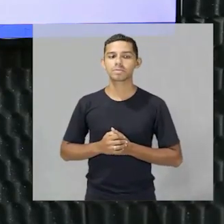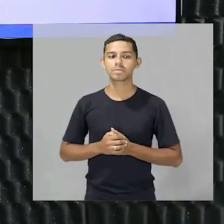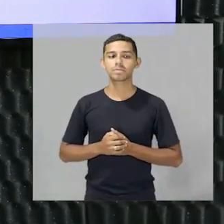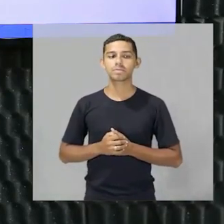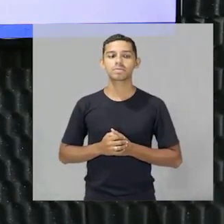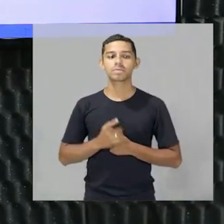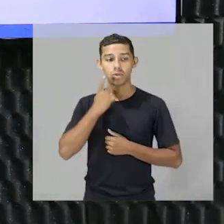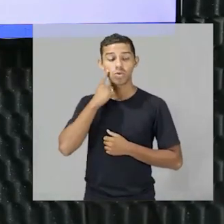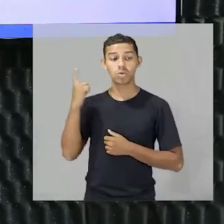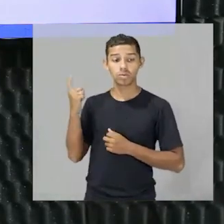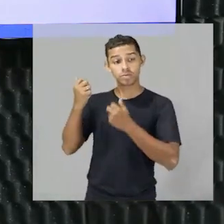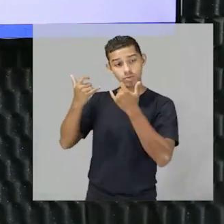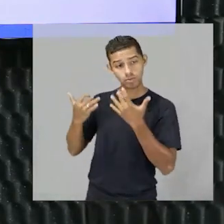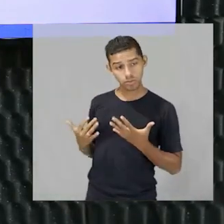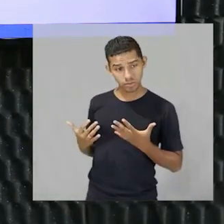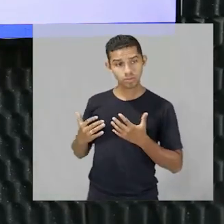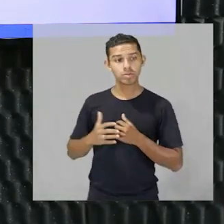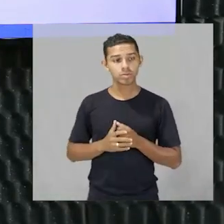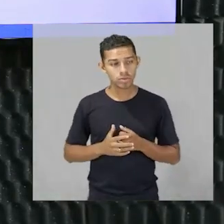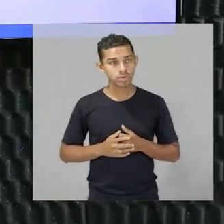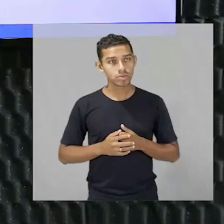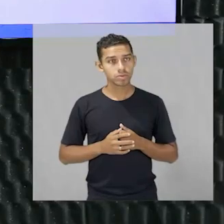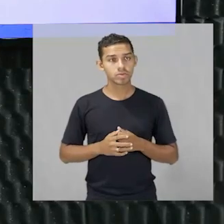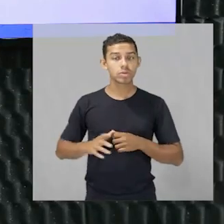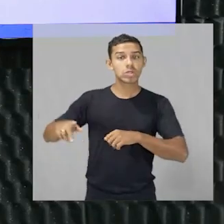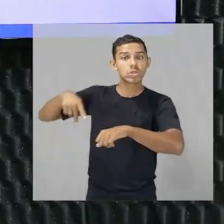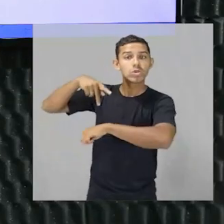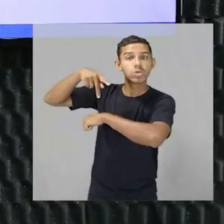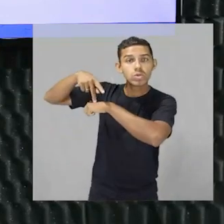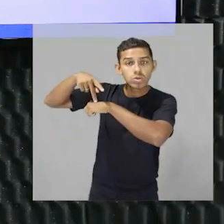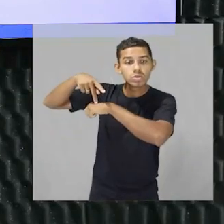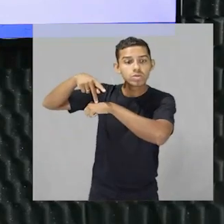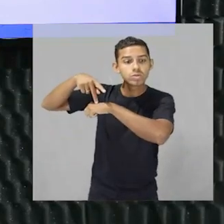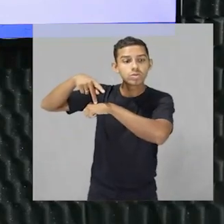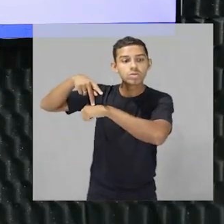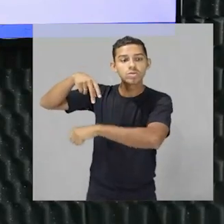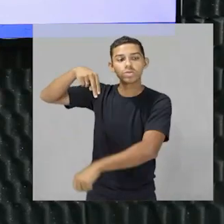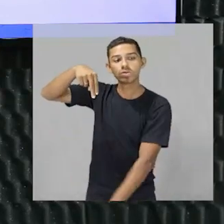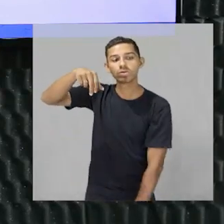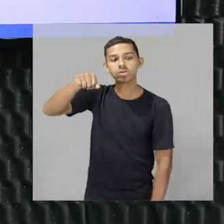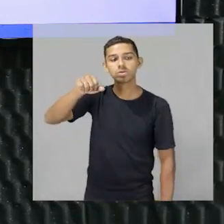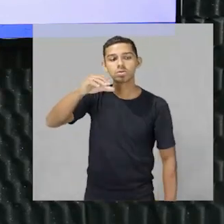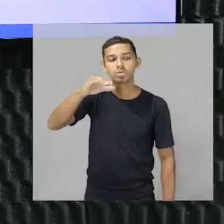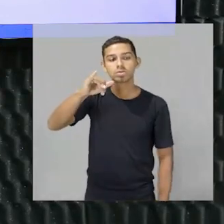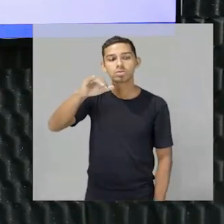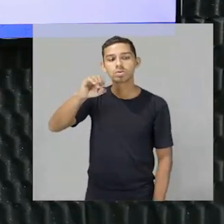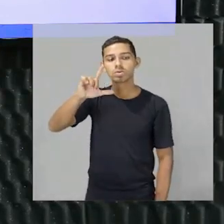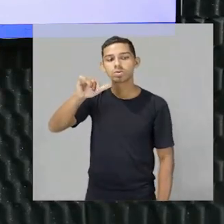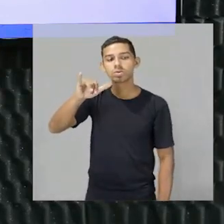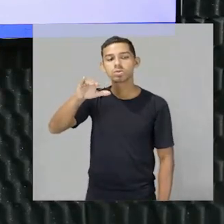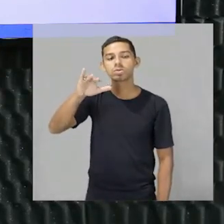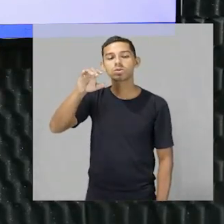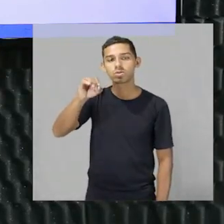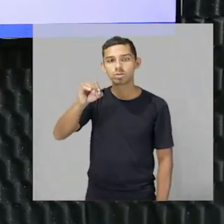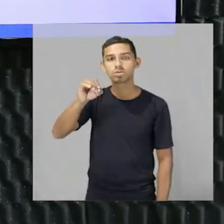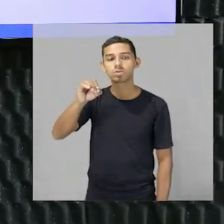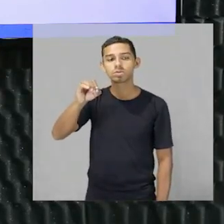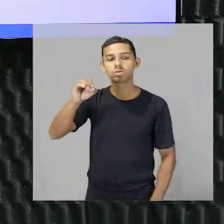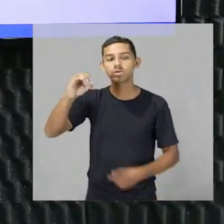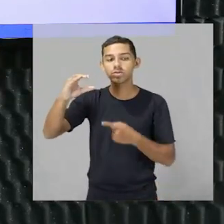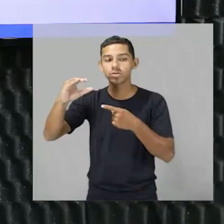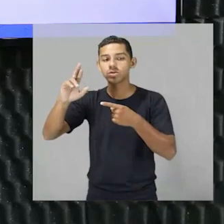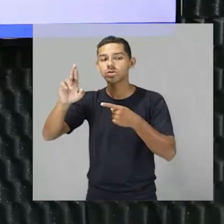Voltando, aí ele começa. O nacionalismo curdo. Para bem aí, tu já grifa o termo. Ele está se referindo à